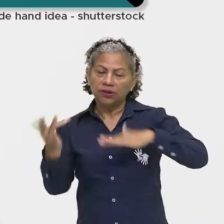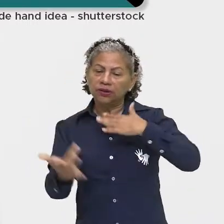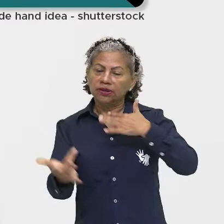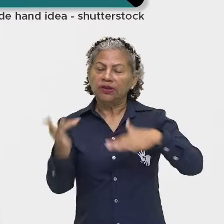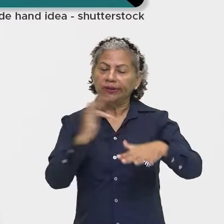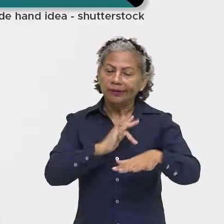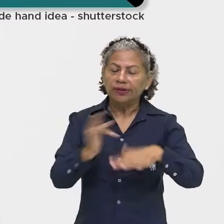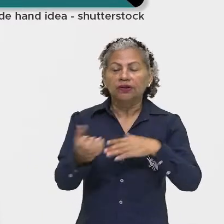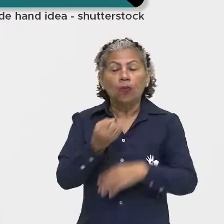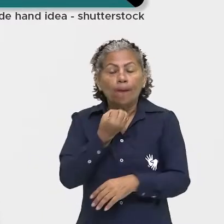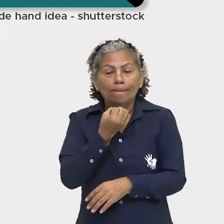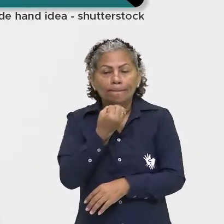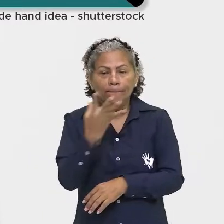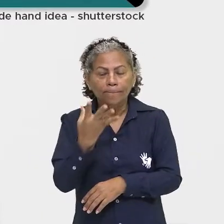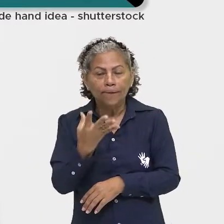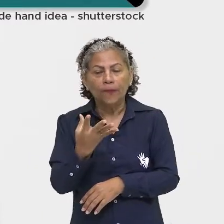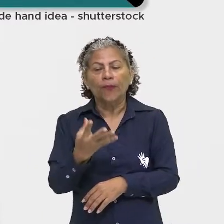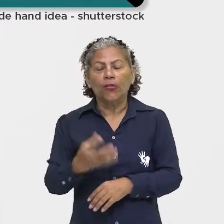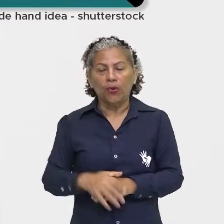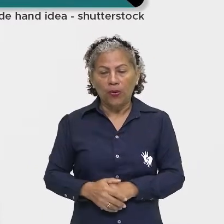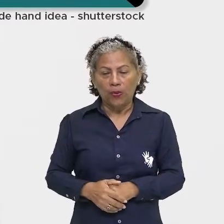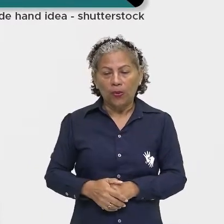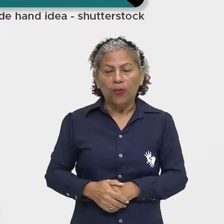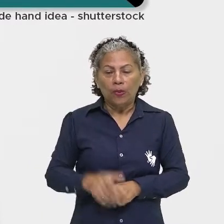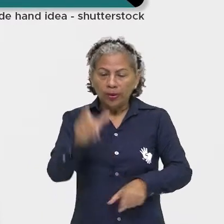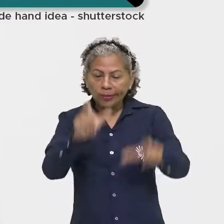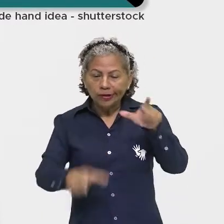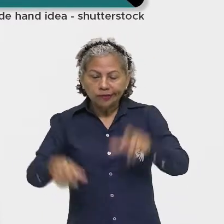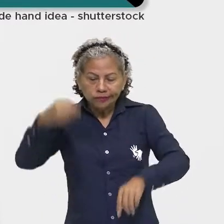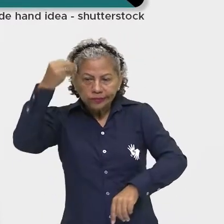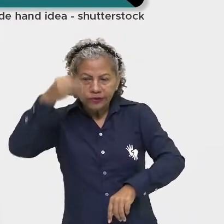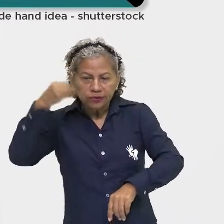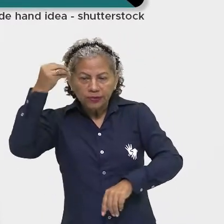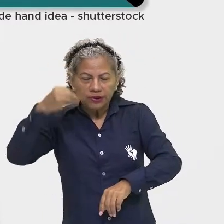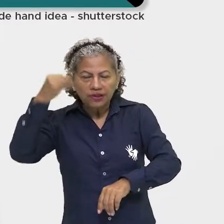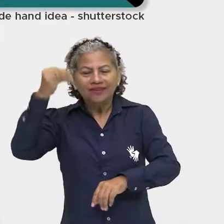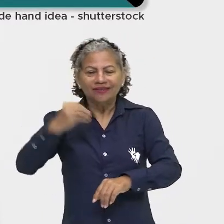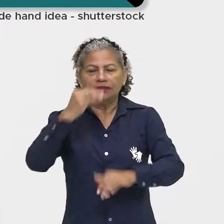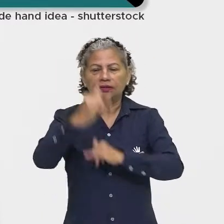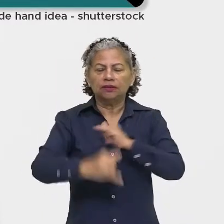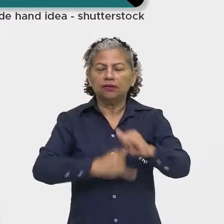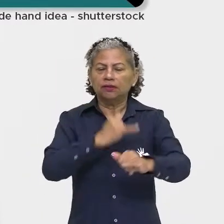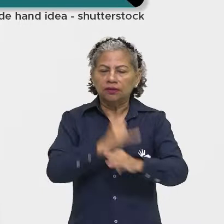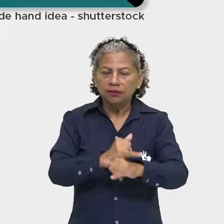cidadão digital tem a ideia da grandiosidade e diversidade de pessoas